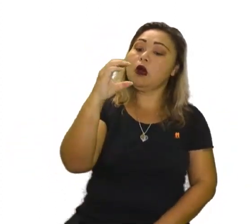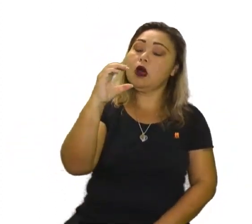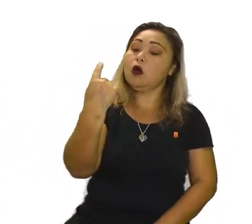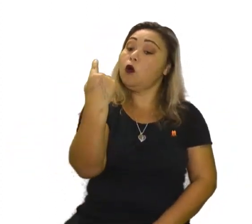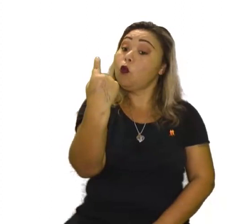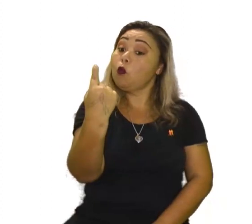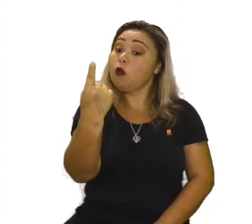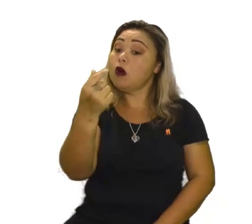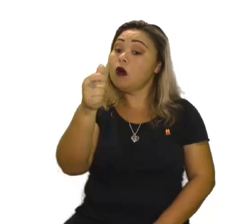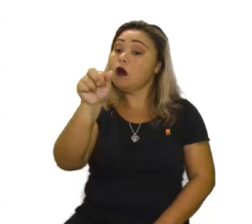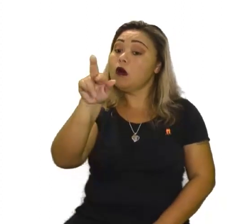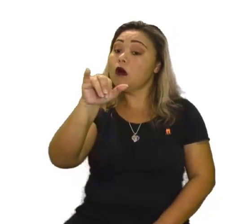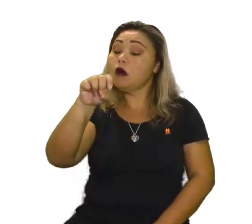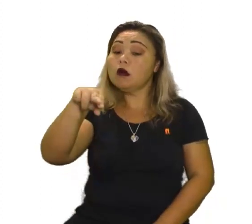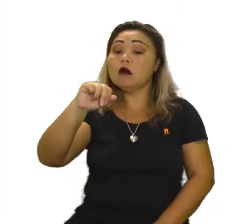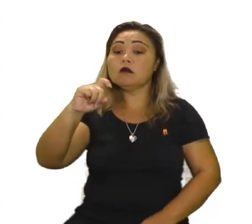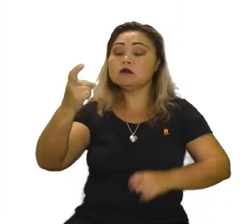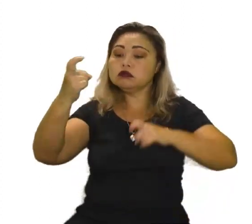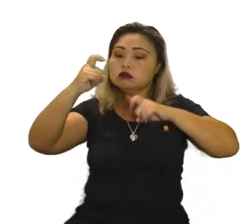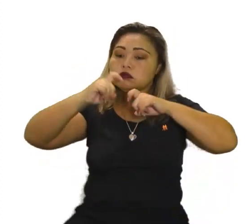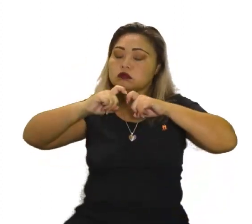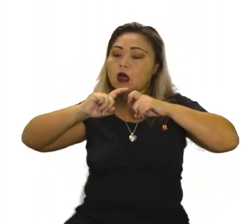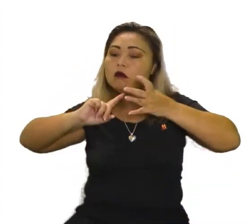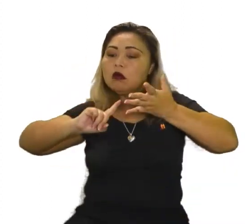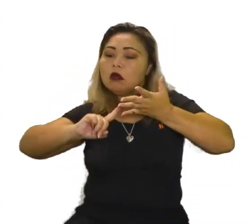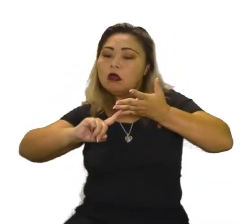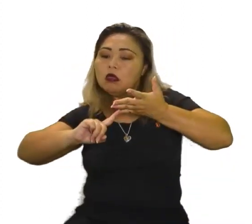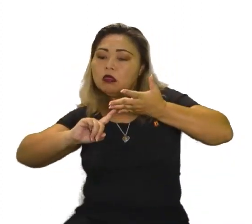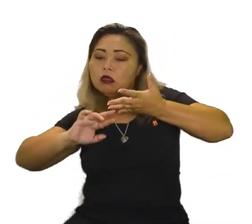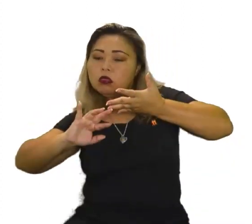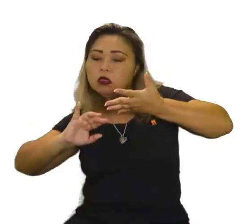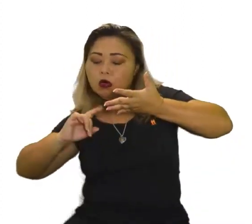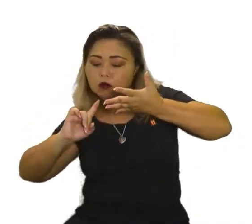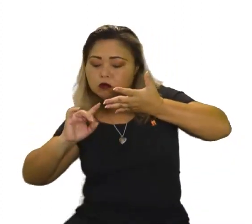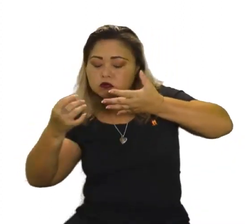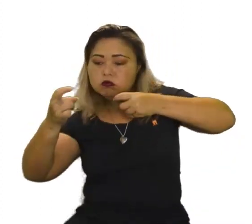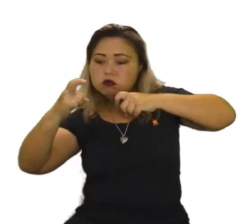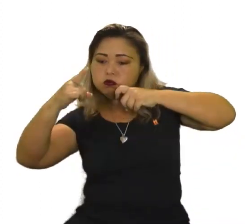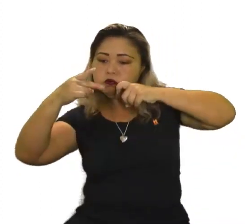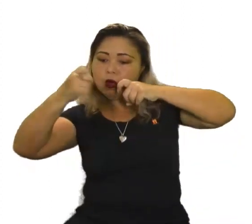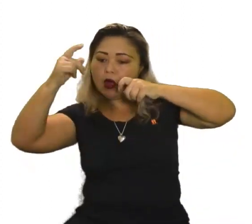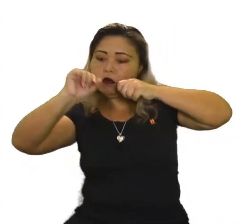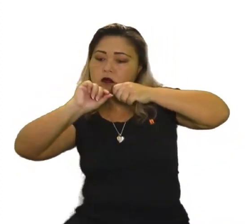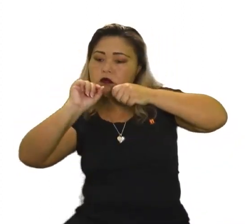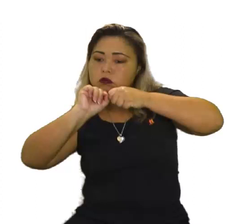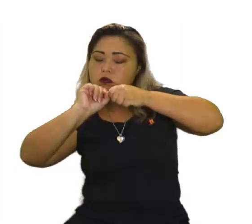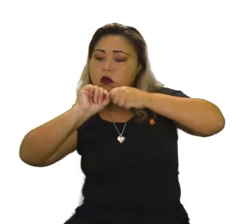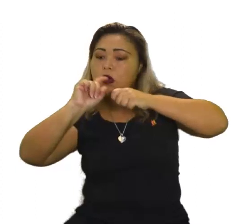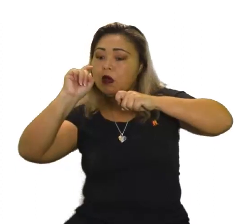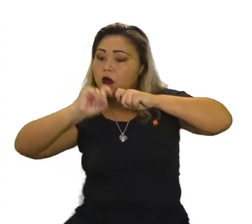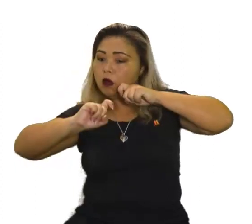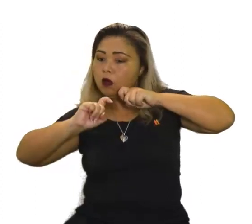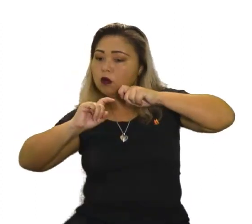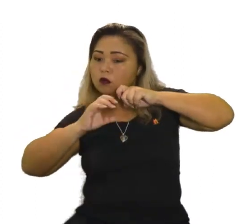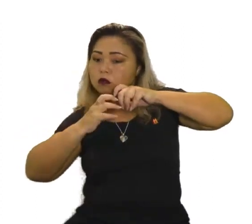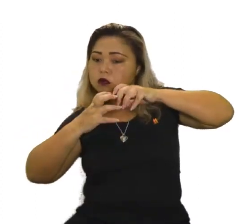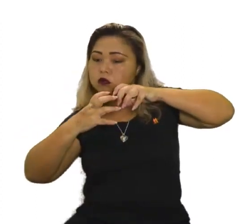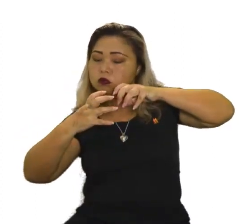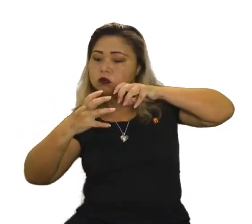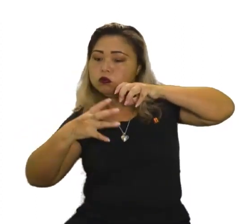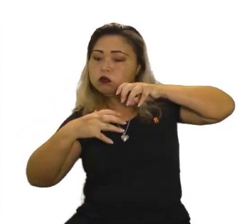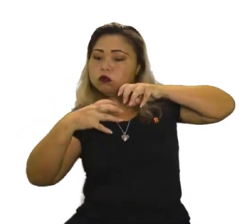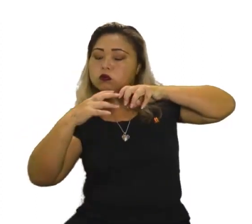colmeia, que pode ser fecundada e realizar essa fecundação, ela é realizada uma vez, né? É no